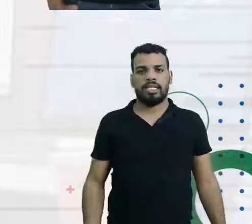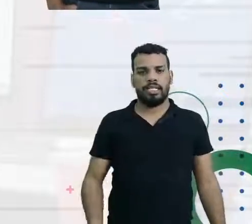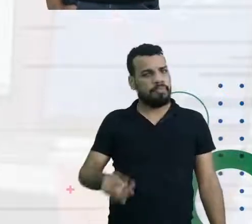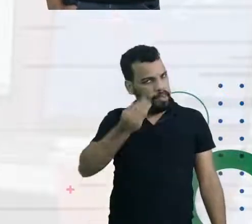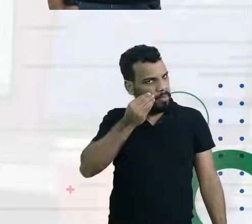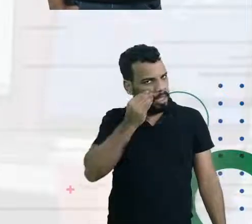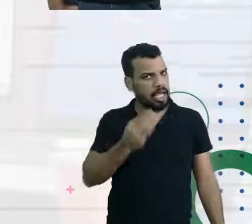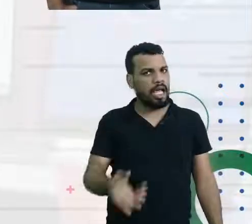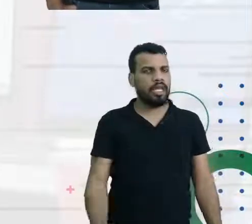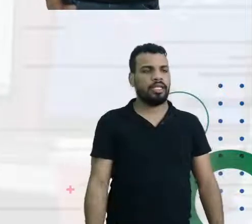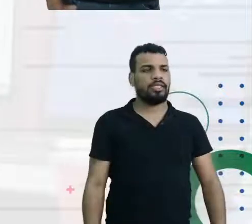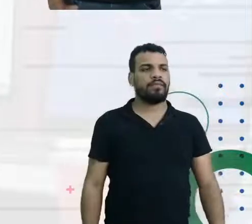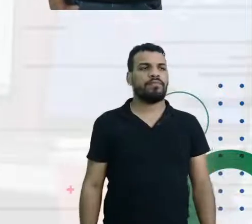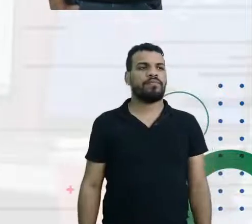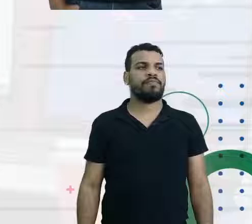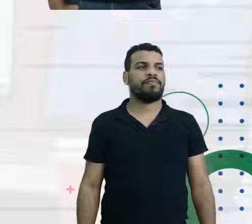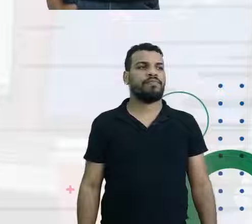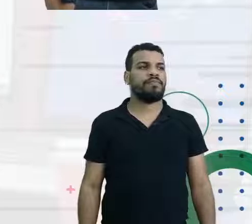essa.